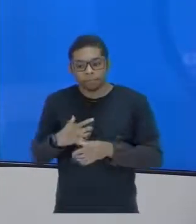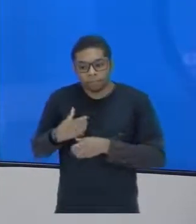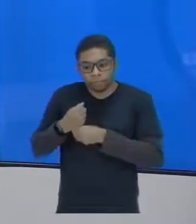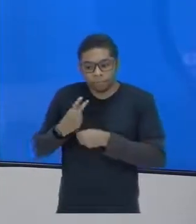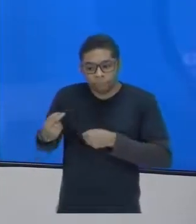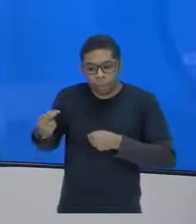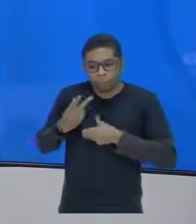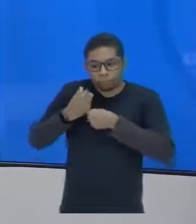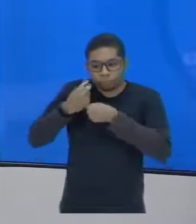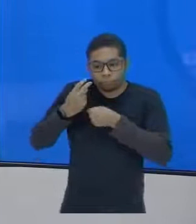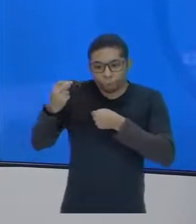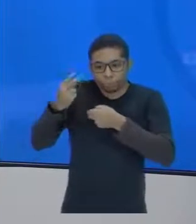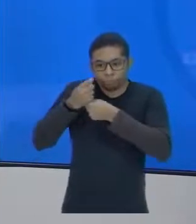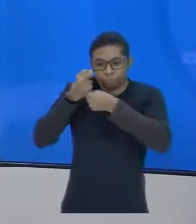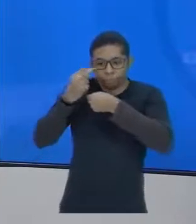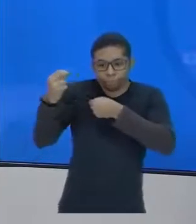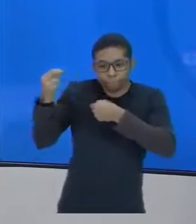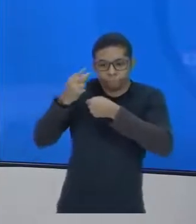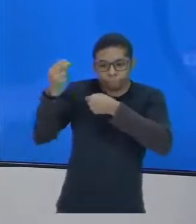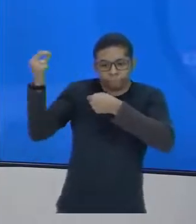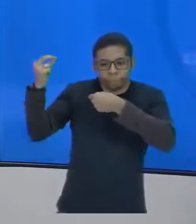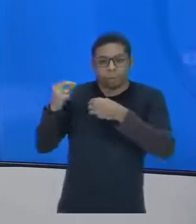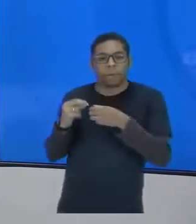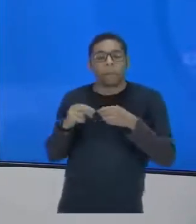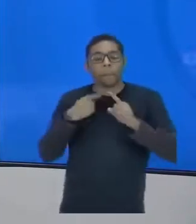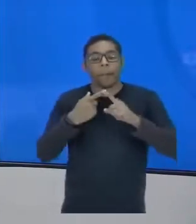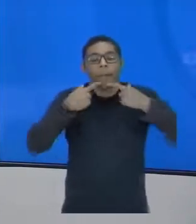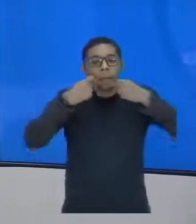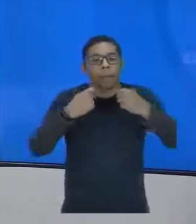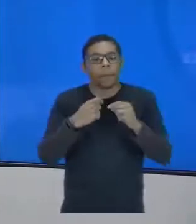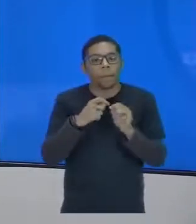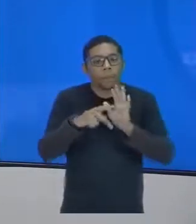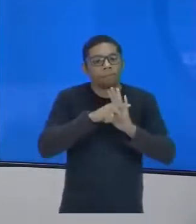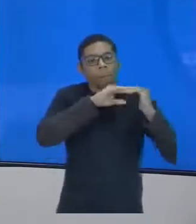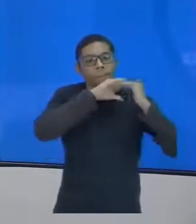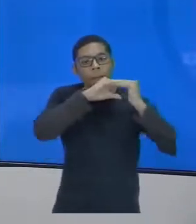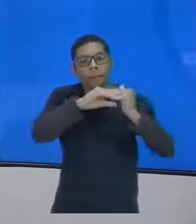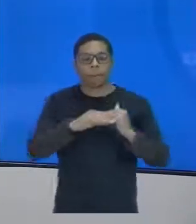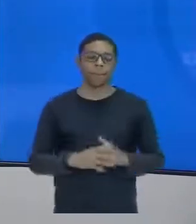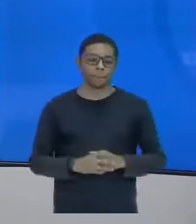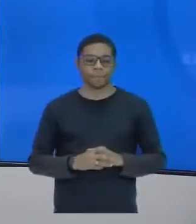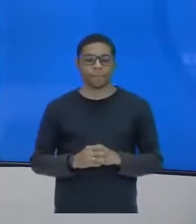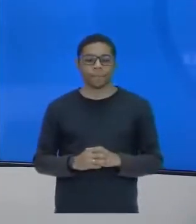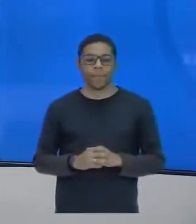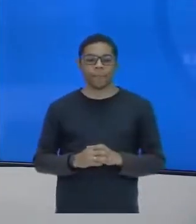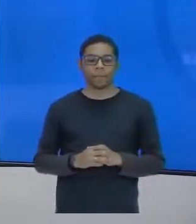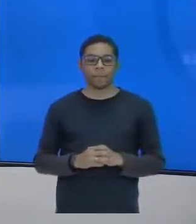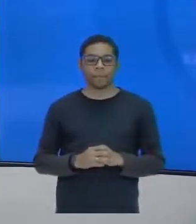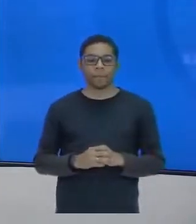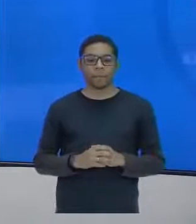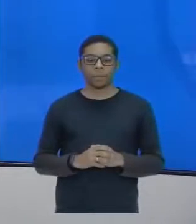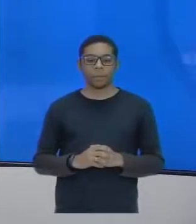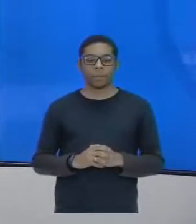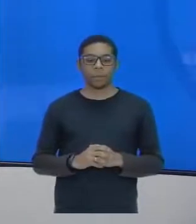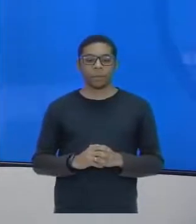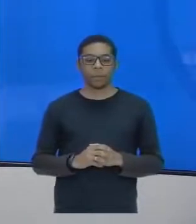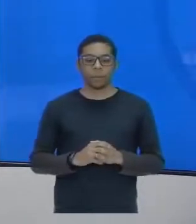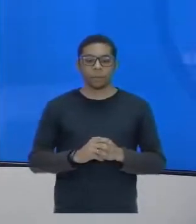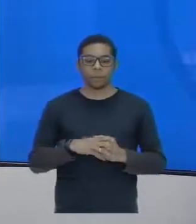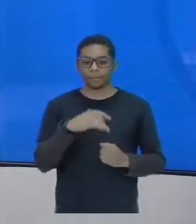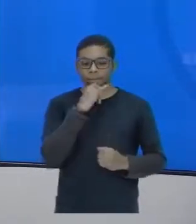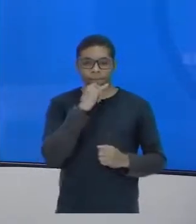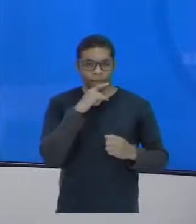Há também o uso da língua padrão, né? Ou seja, são elementos